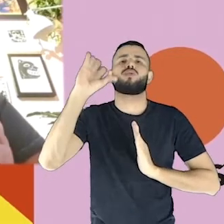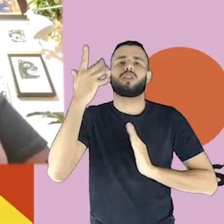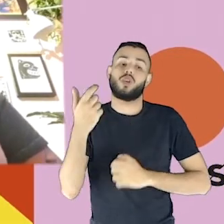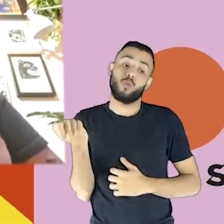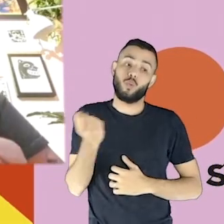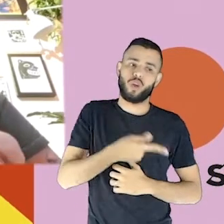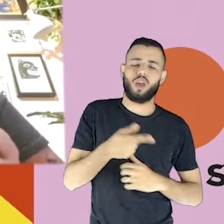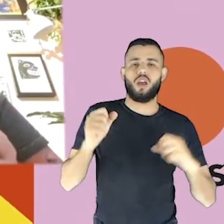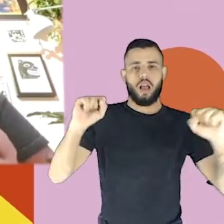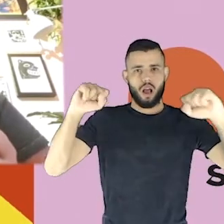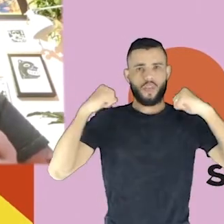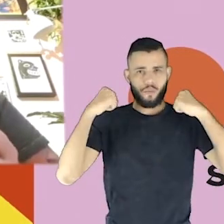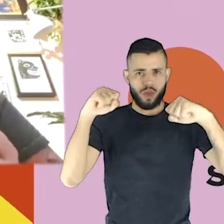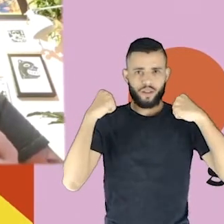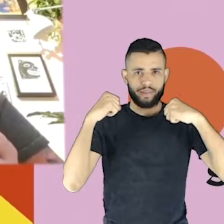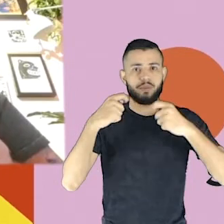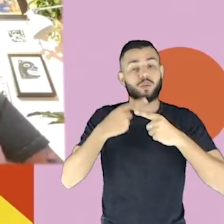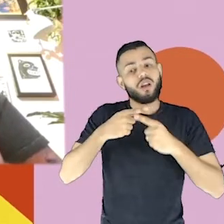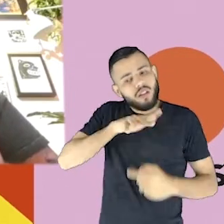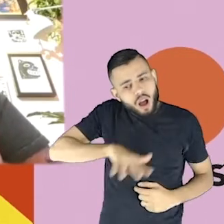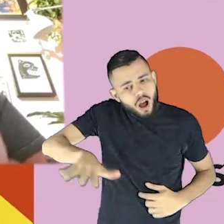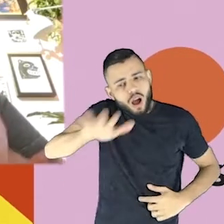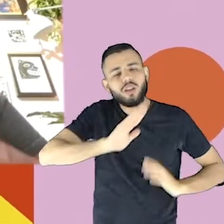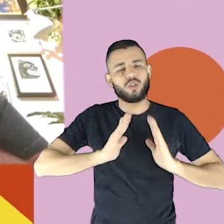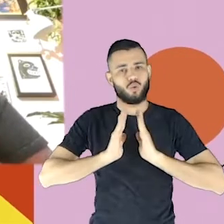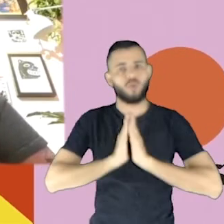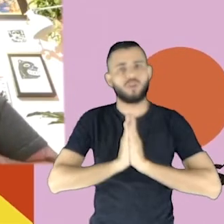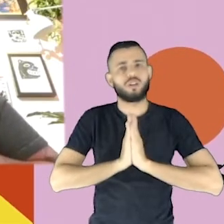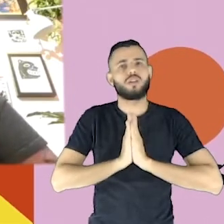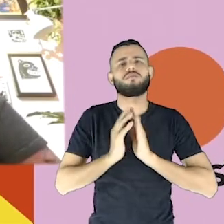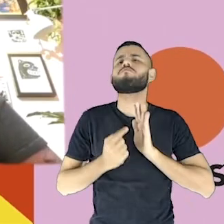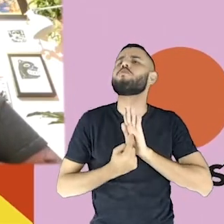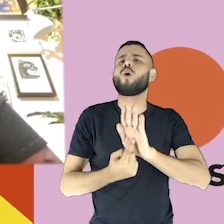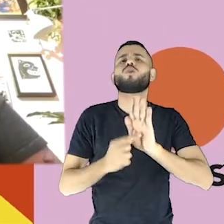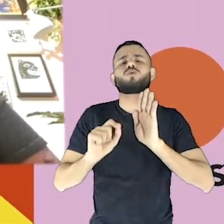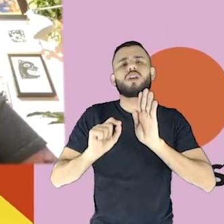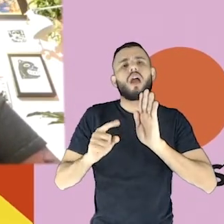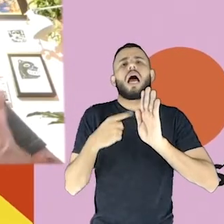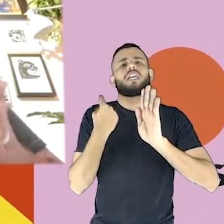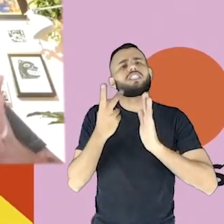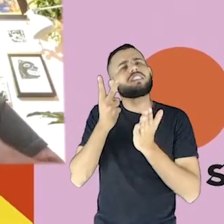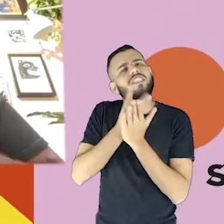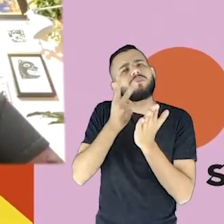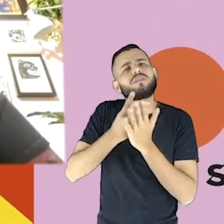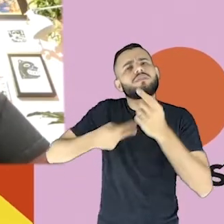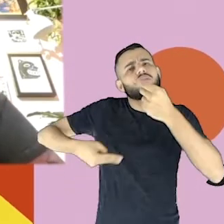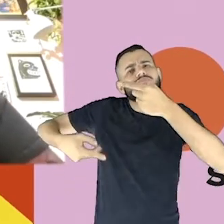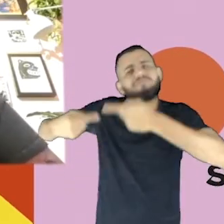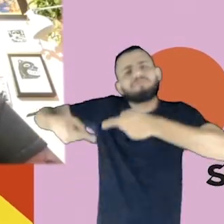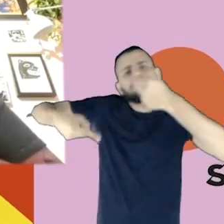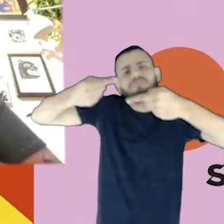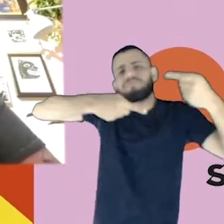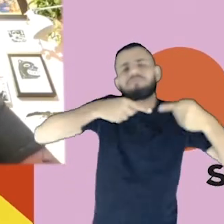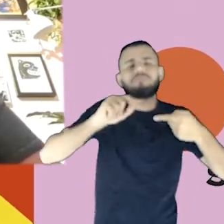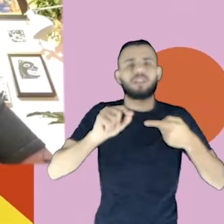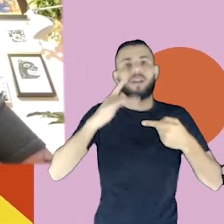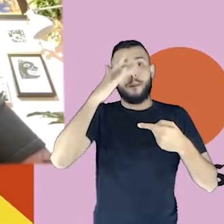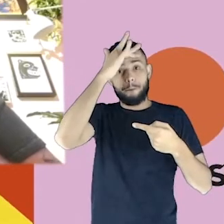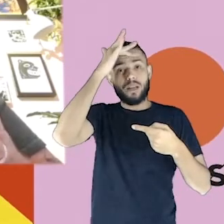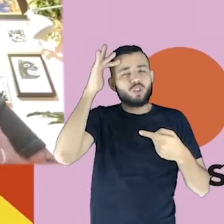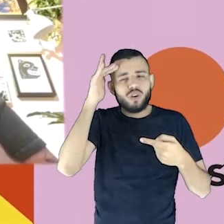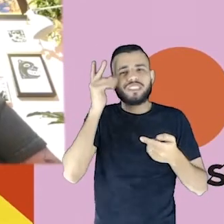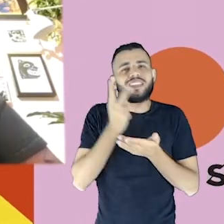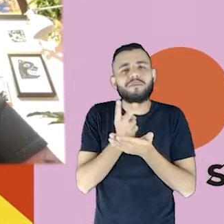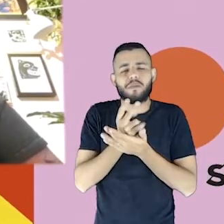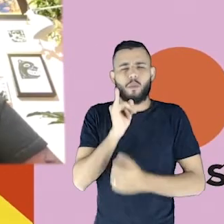da academia hoje em dia. Porque no meio do yoga, a imagem que se passa, que é uma coisa que a gente discute muito, é que são